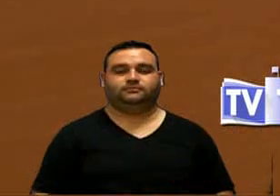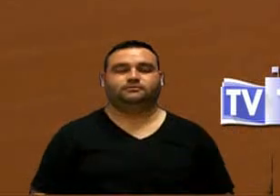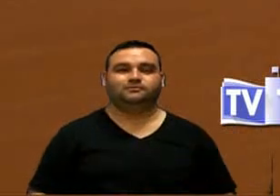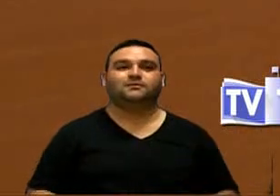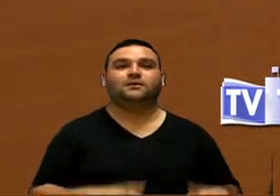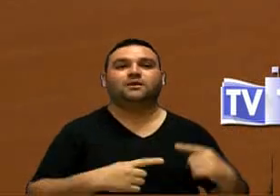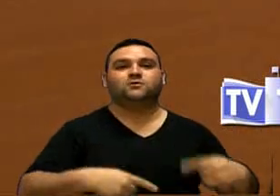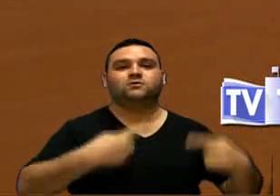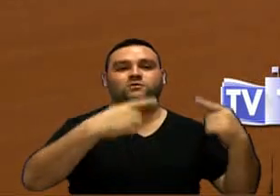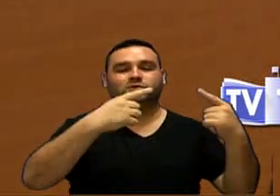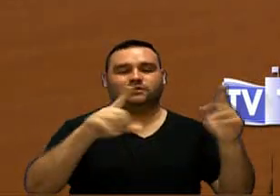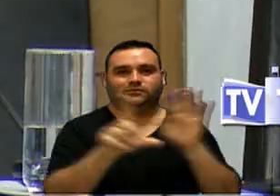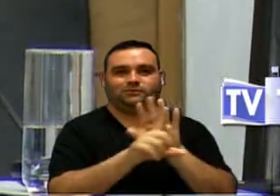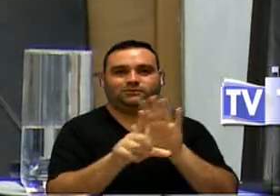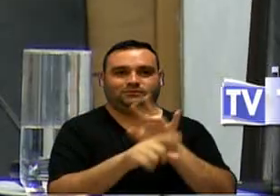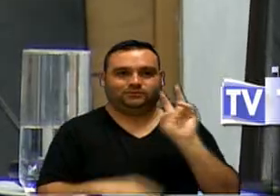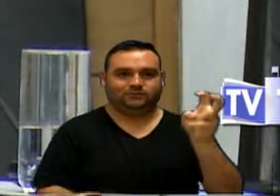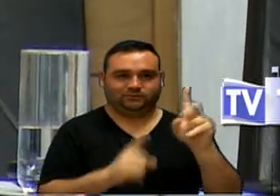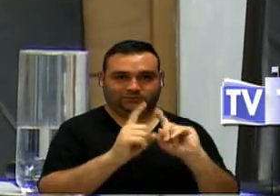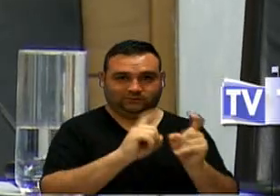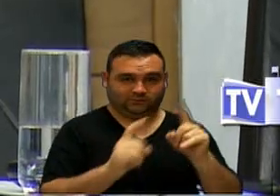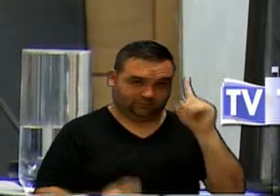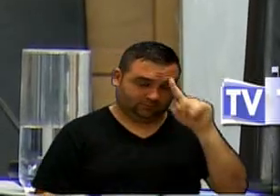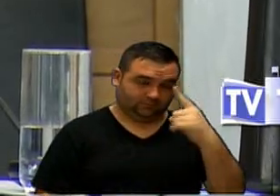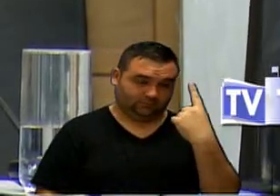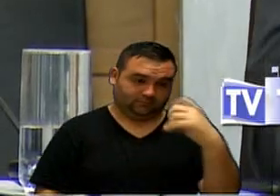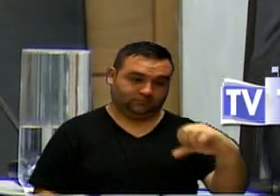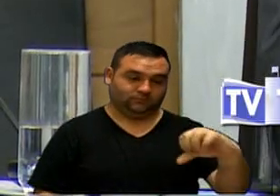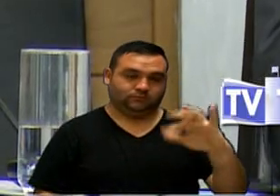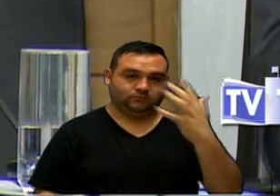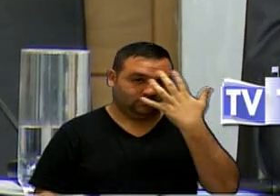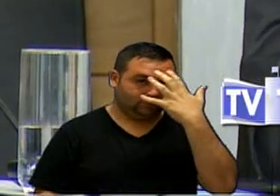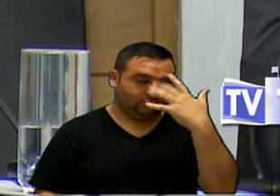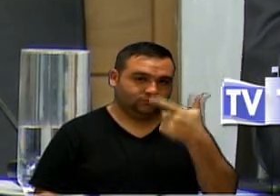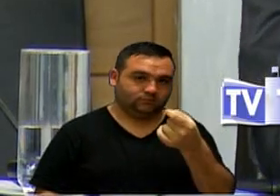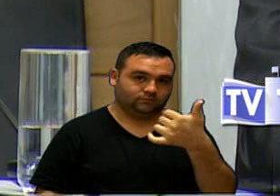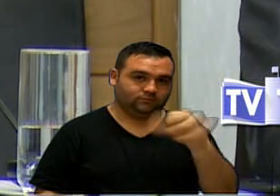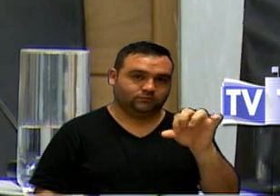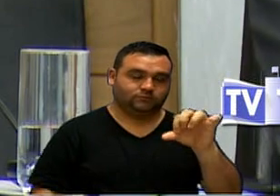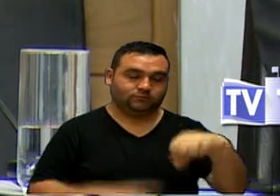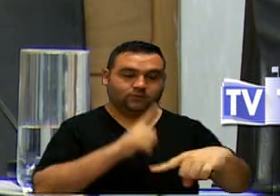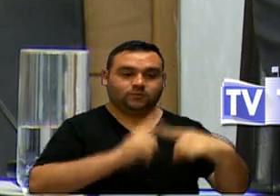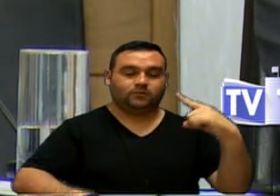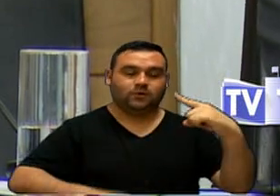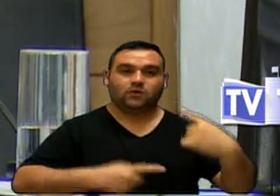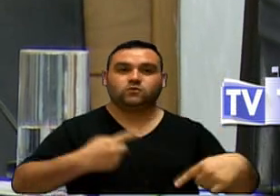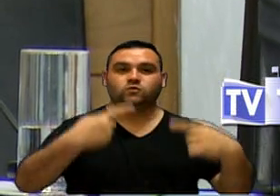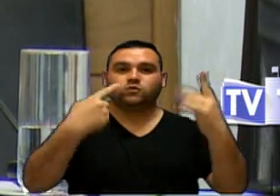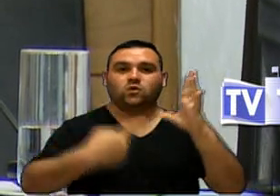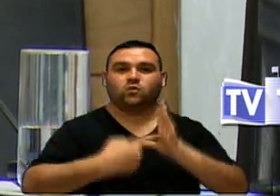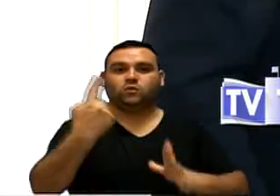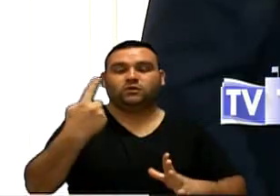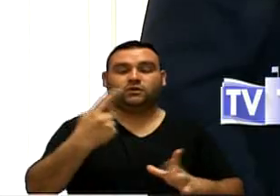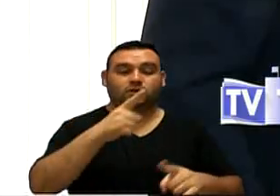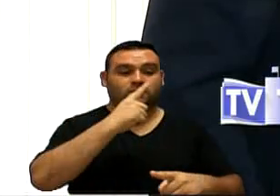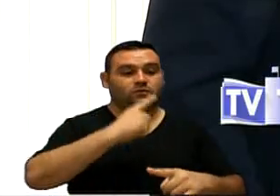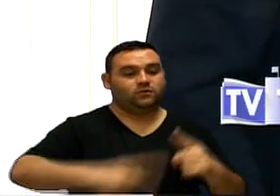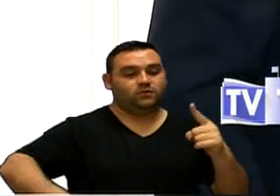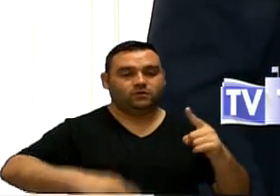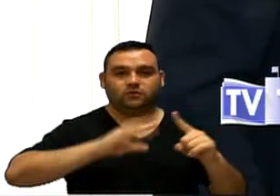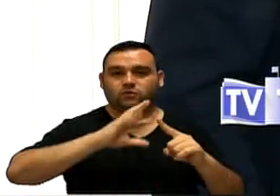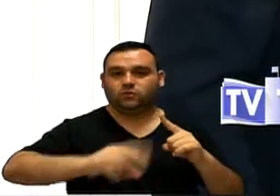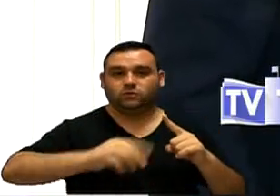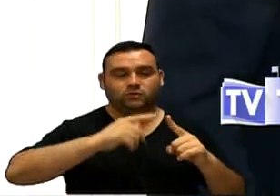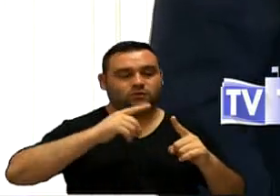Ordem do dia para a quinta sessão ordinária realizar-se no dia 19 de fevereiro de 2019. Veto. Discussão única. Veto total do